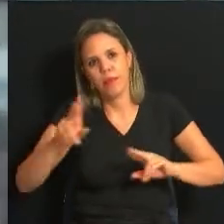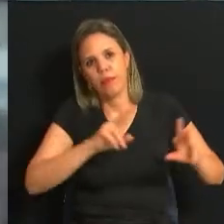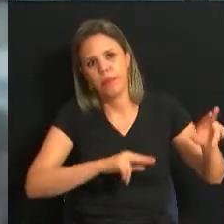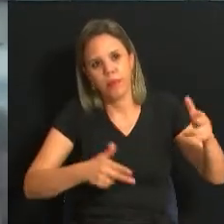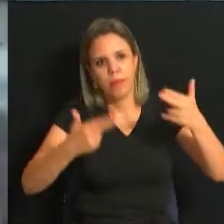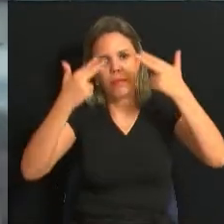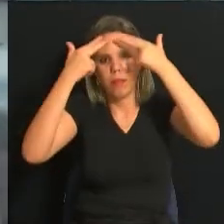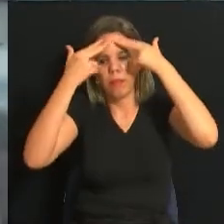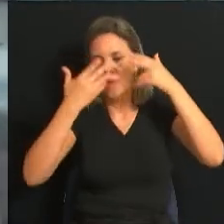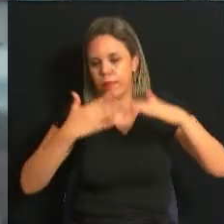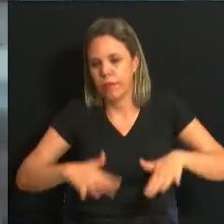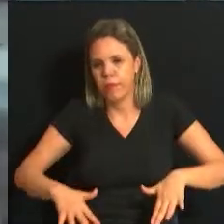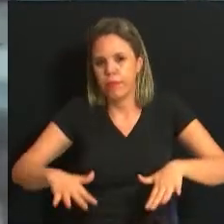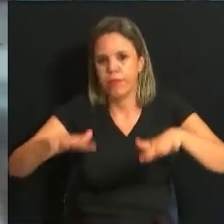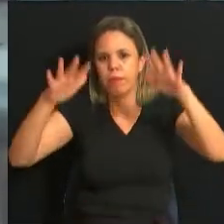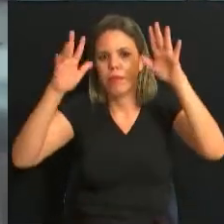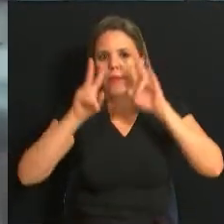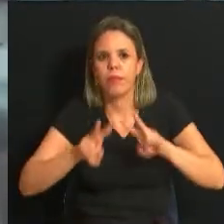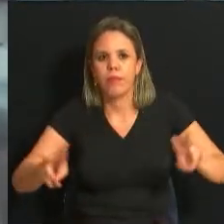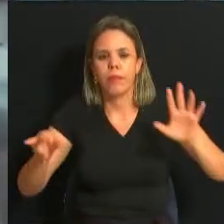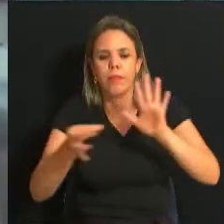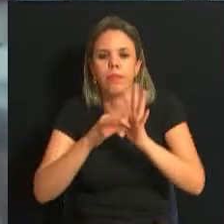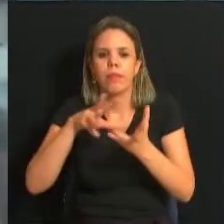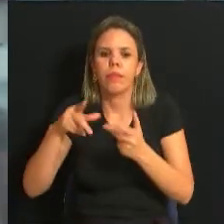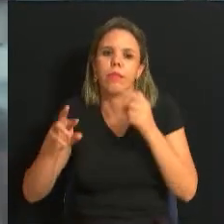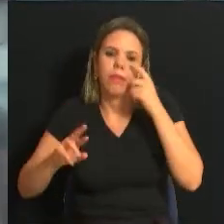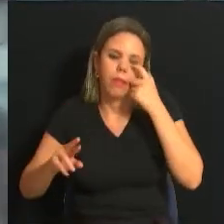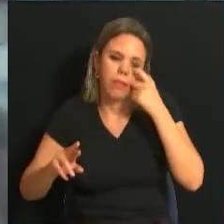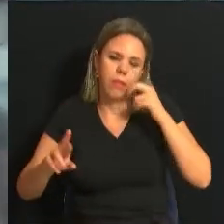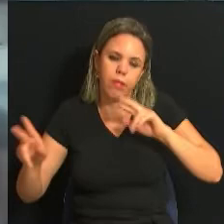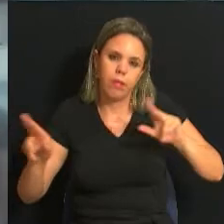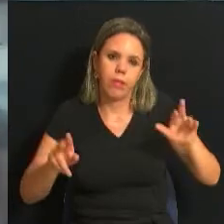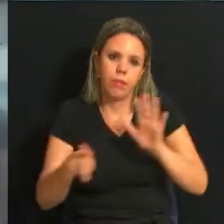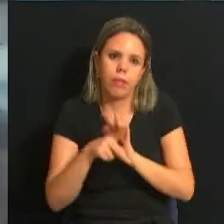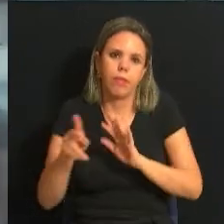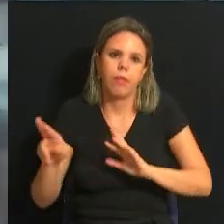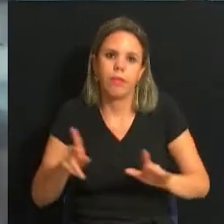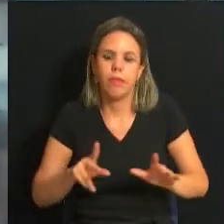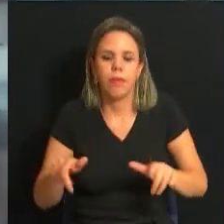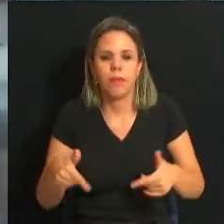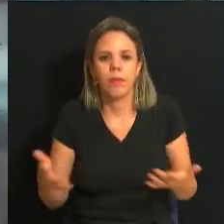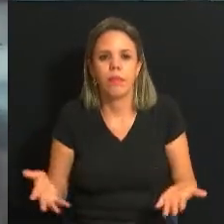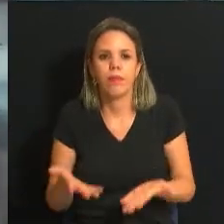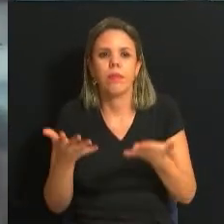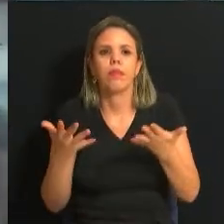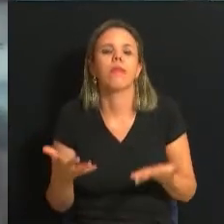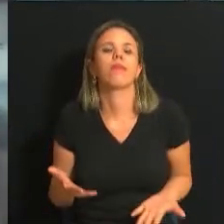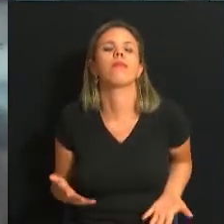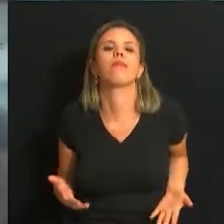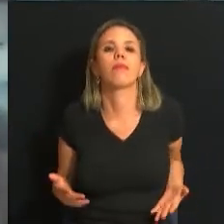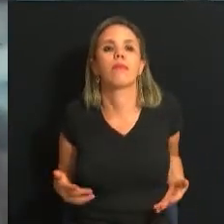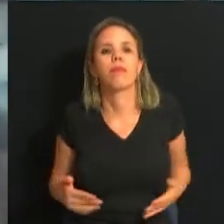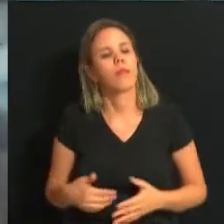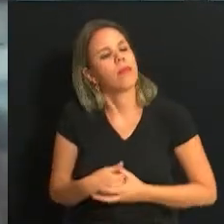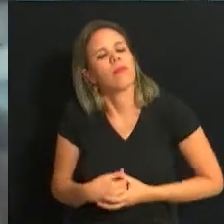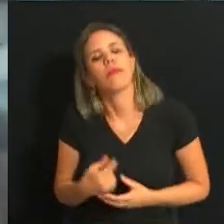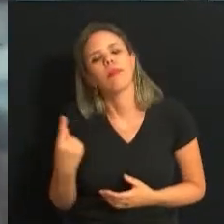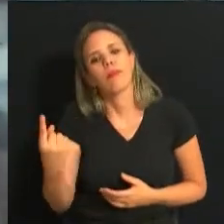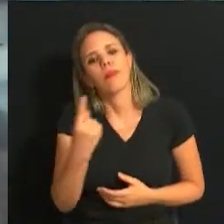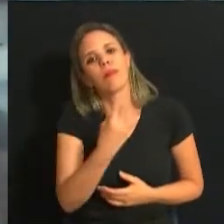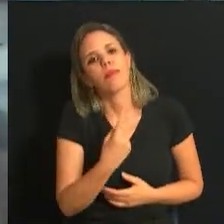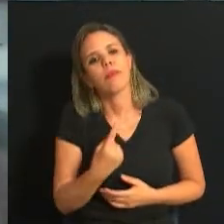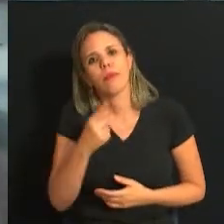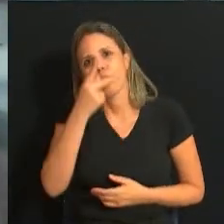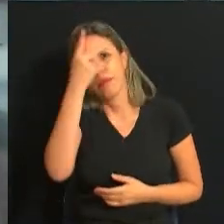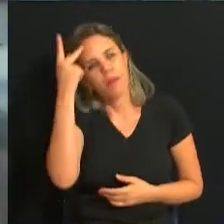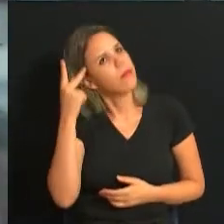infância específico, tem uma visão de mundo específica, então você precisa trabalhar com esse universo da individualidade de cada um na